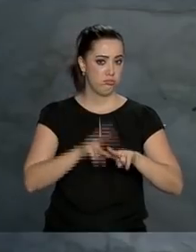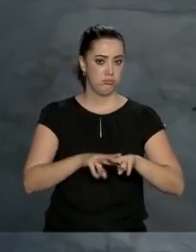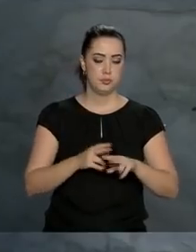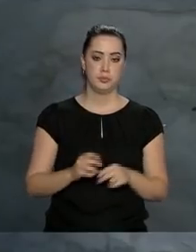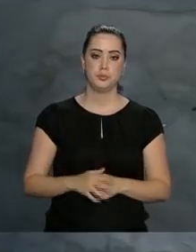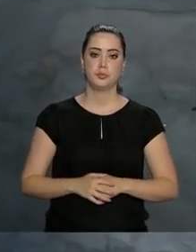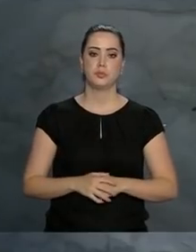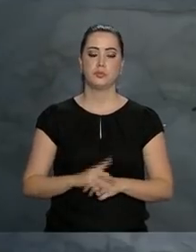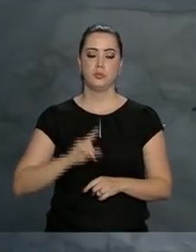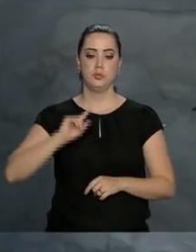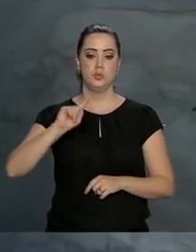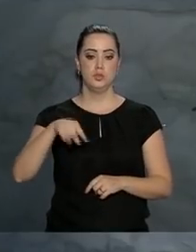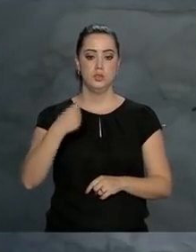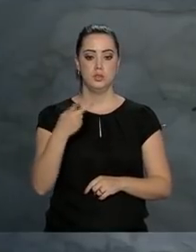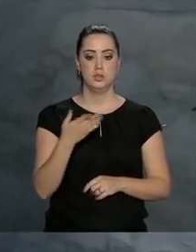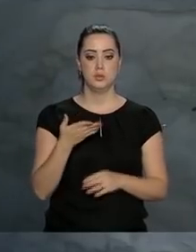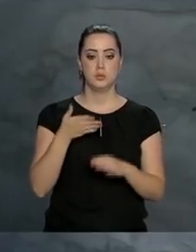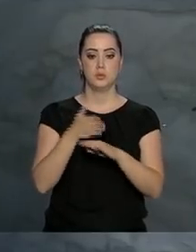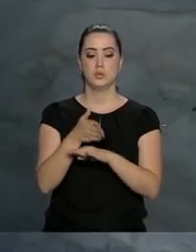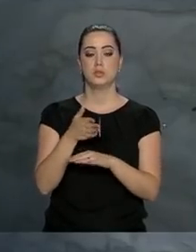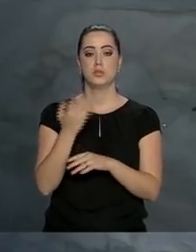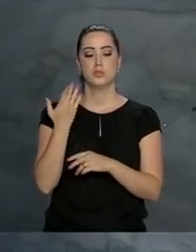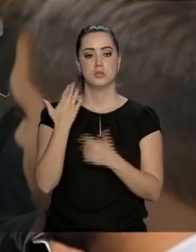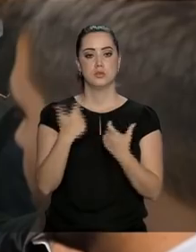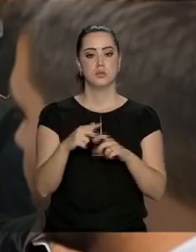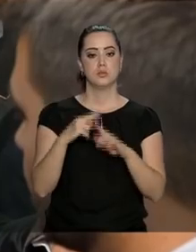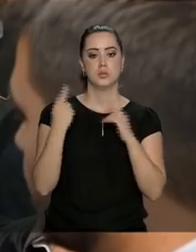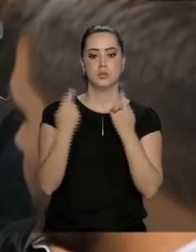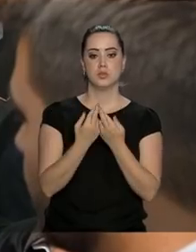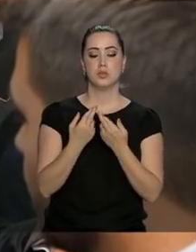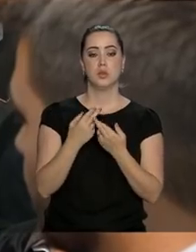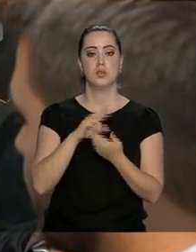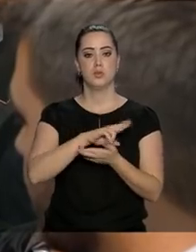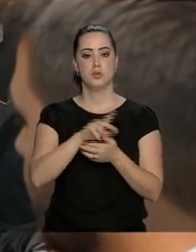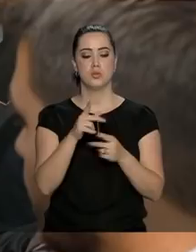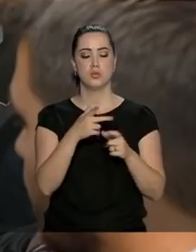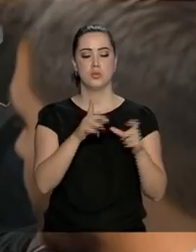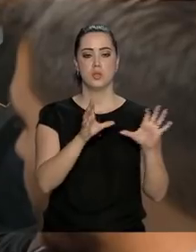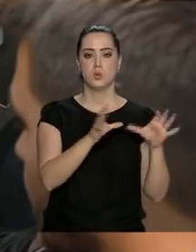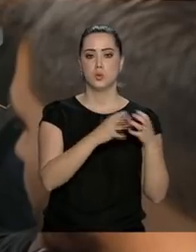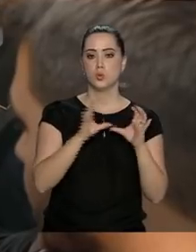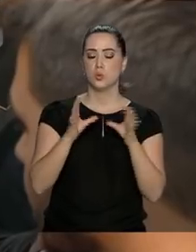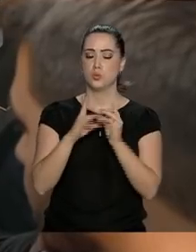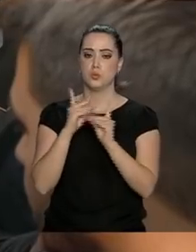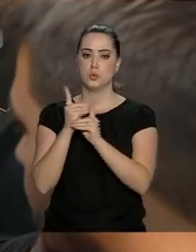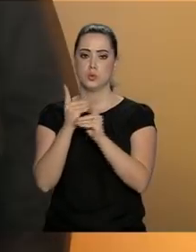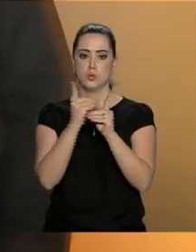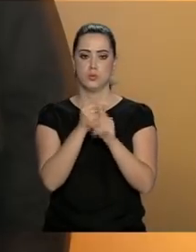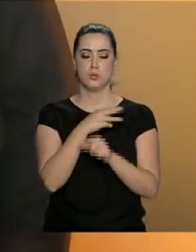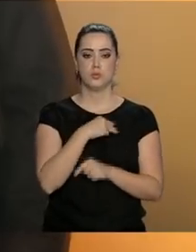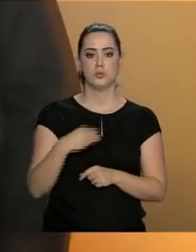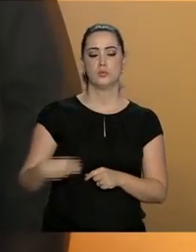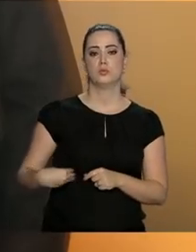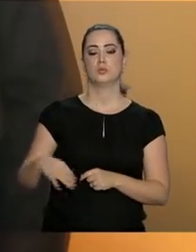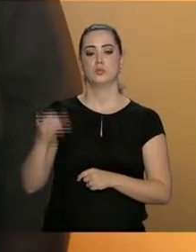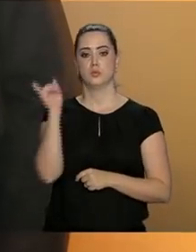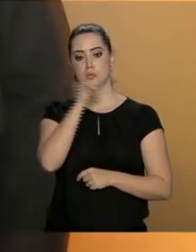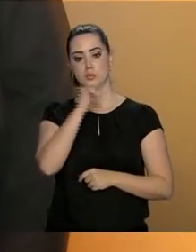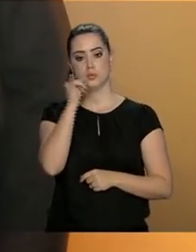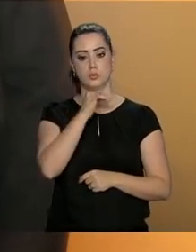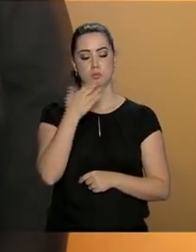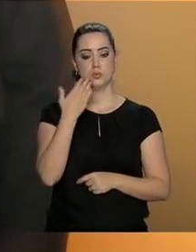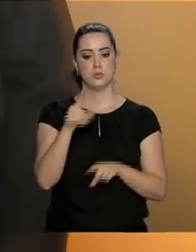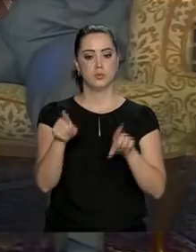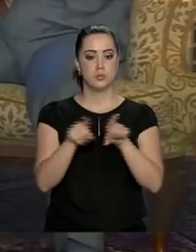almoço, o presidente Jair Bolsonaro seguiu para reuniões bilaterais. Ele se encontrou com o ministro da Itália, Giuseppe